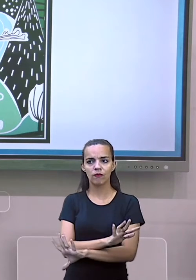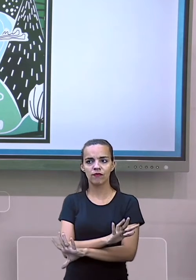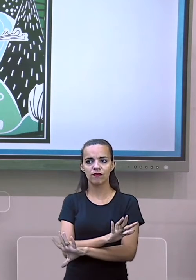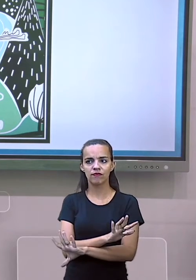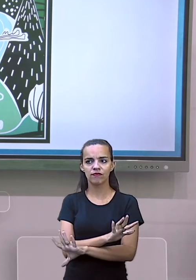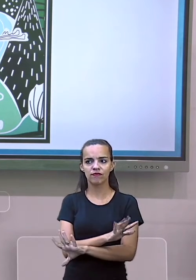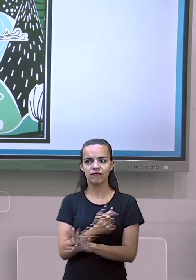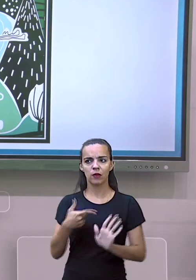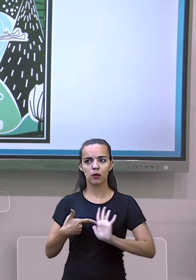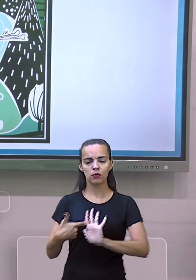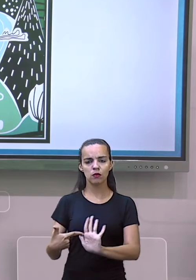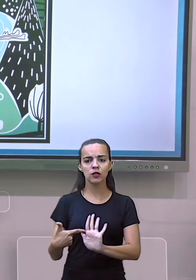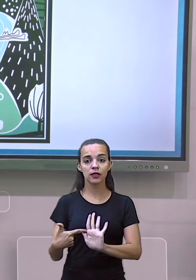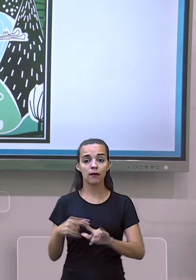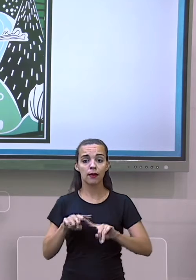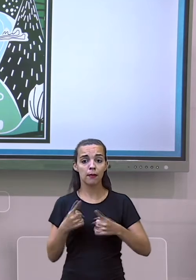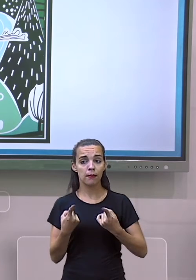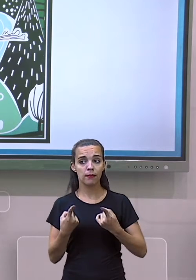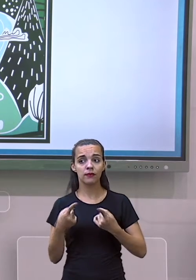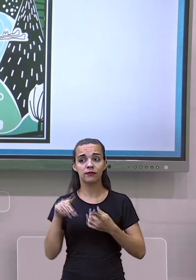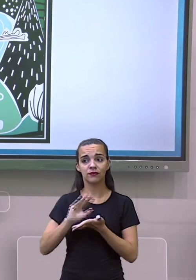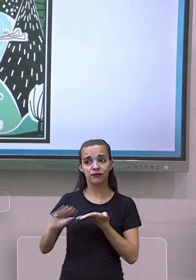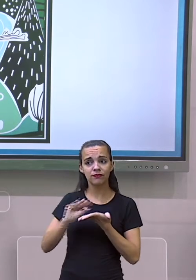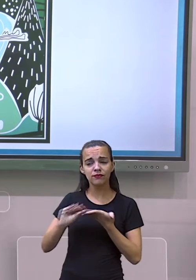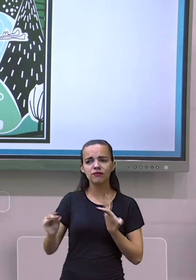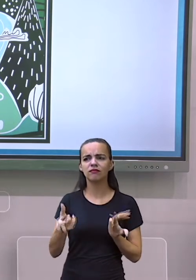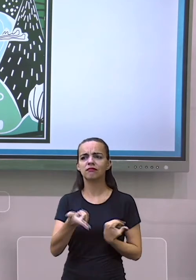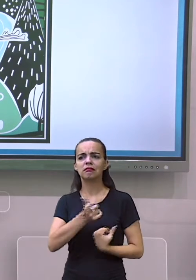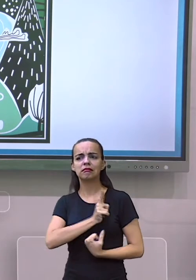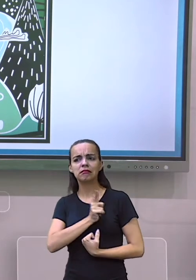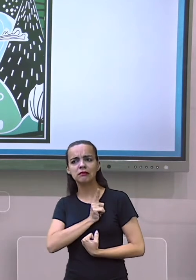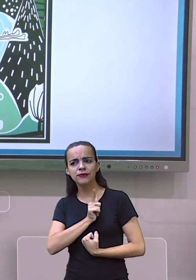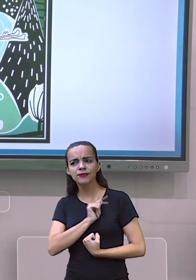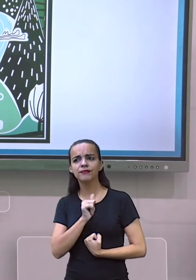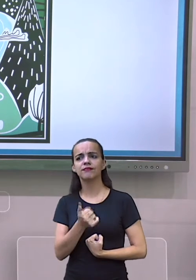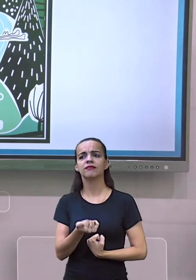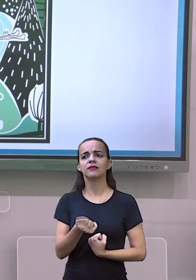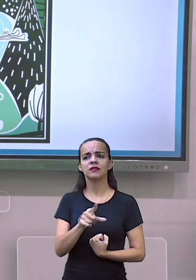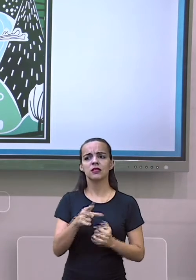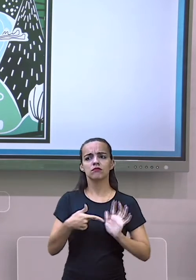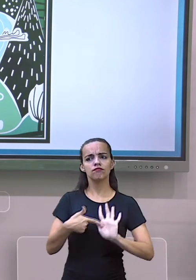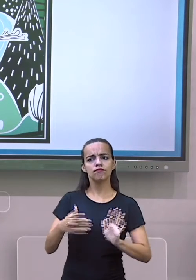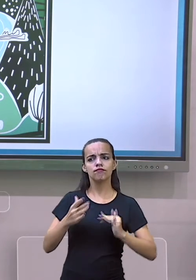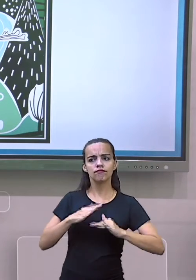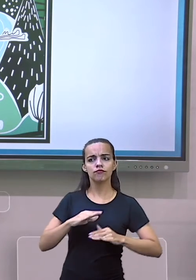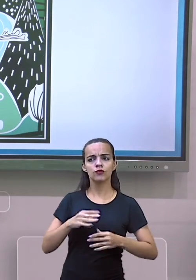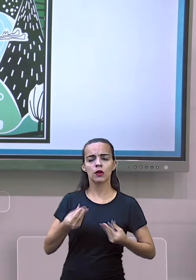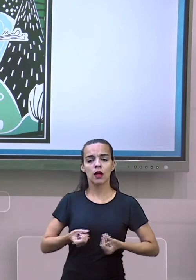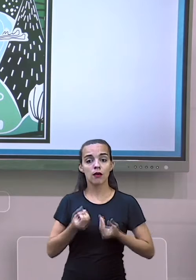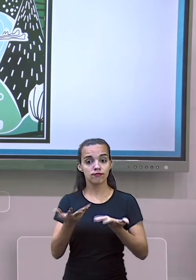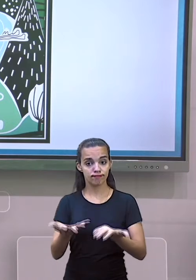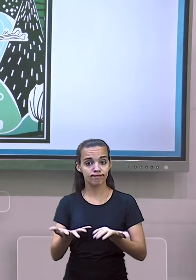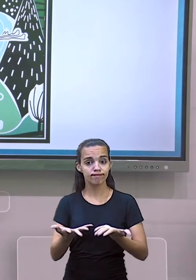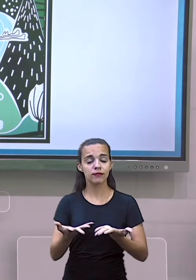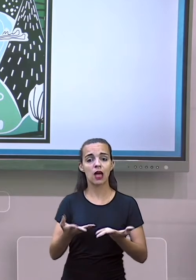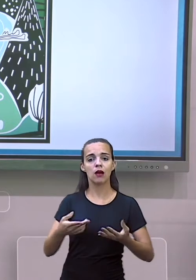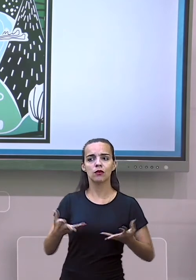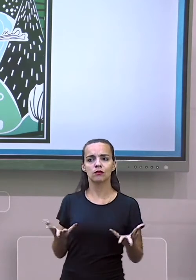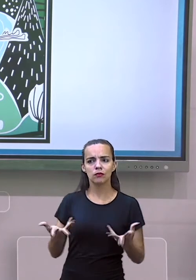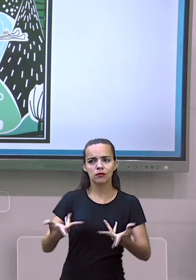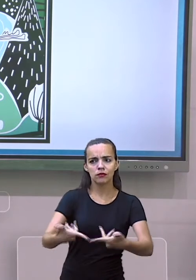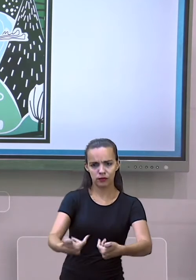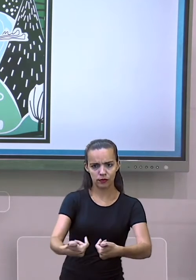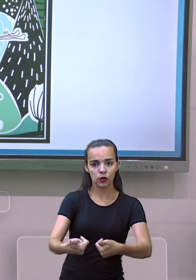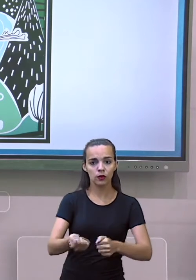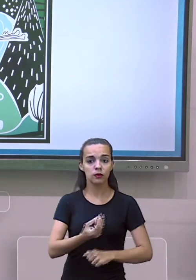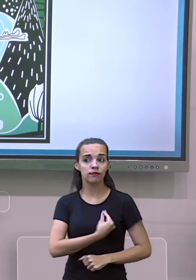Usava a base do capitalismo, as empresas, geração de lucros, para dar uma qualidade melhor para